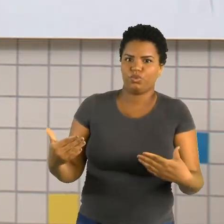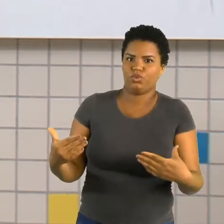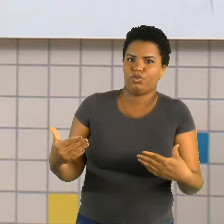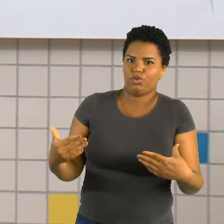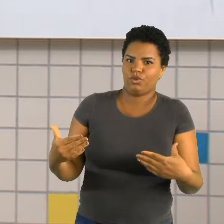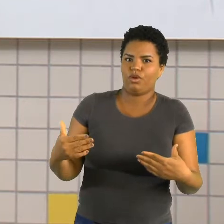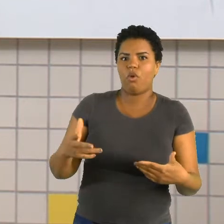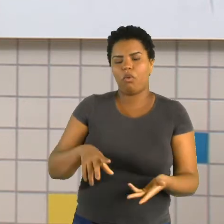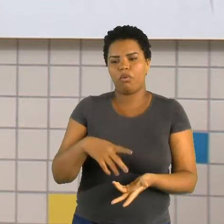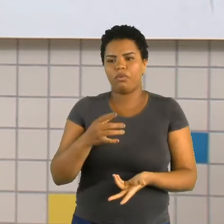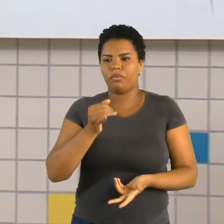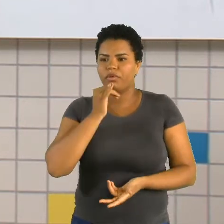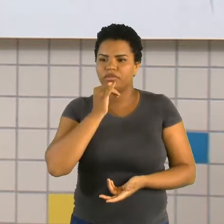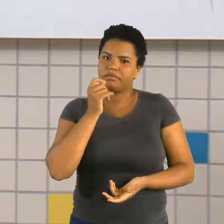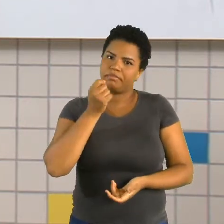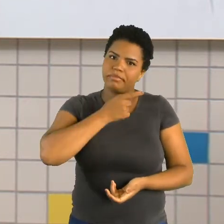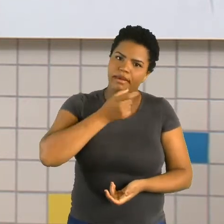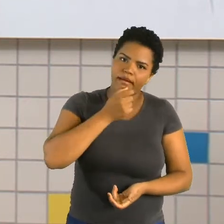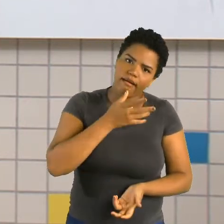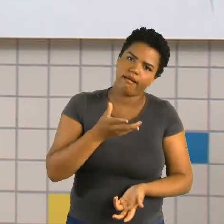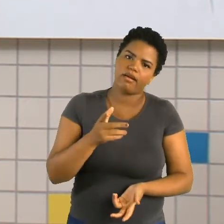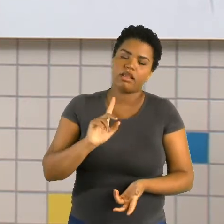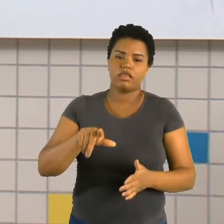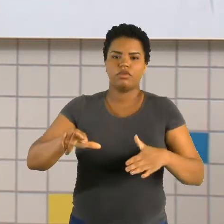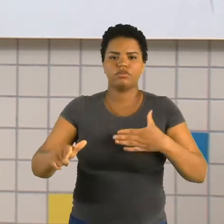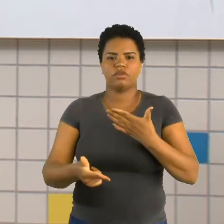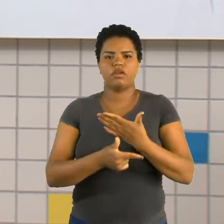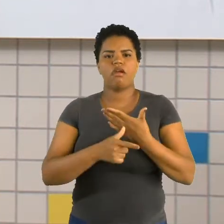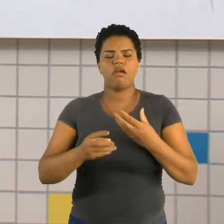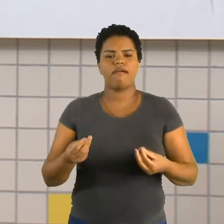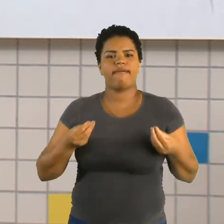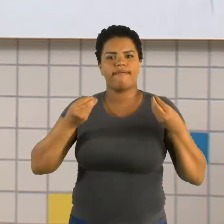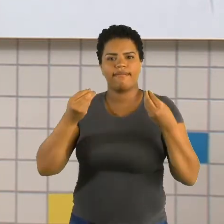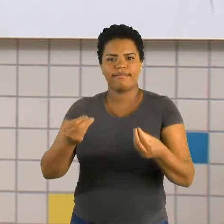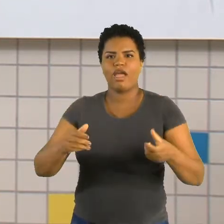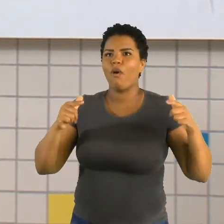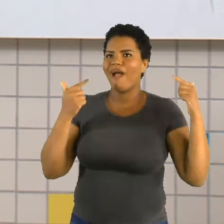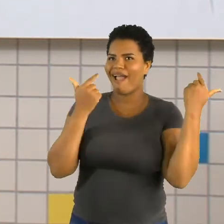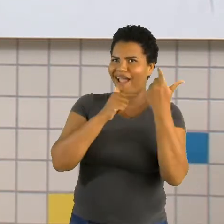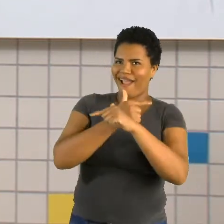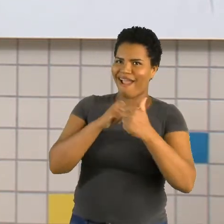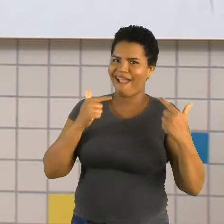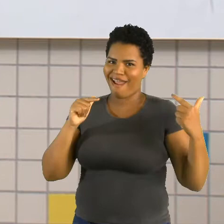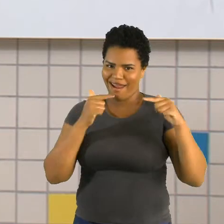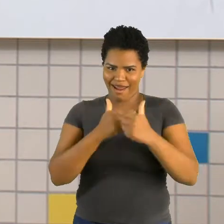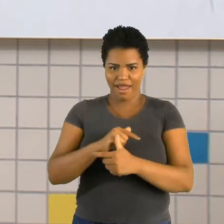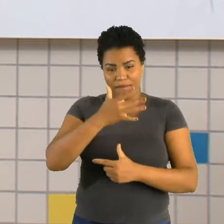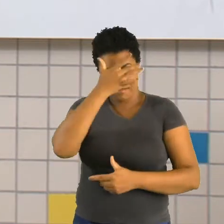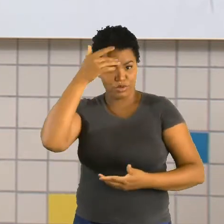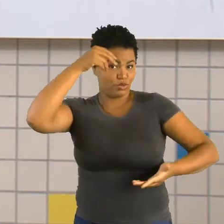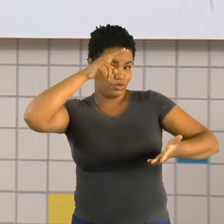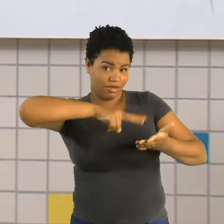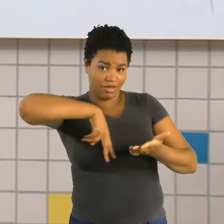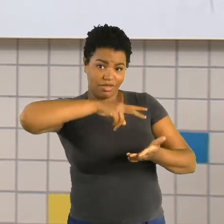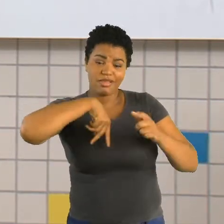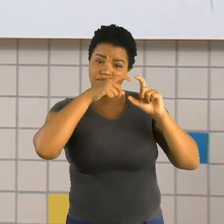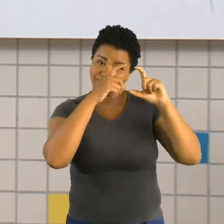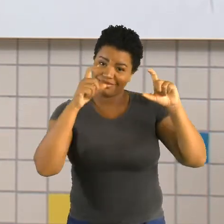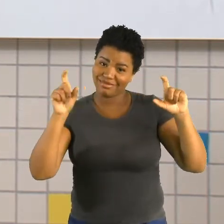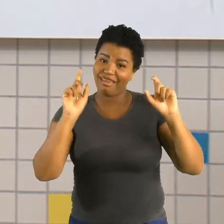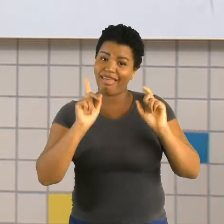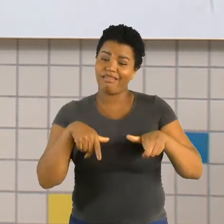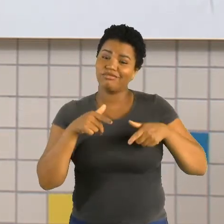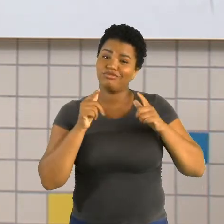piadas. Sua função é proporcionar riso no leitor. As tirinhas são uma forma divertida de